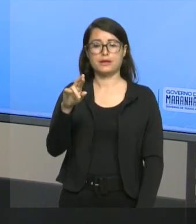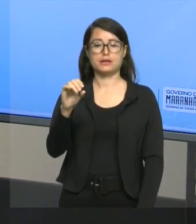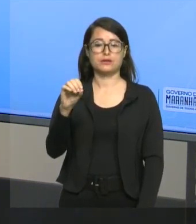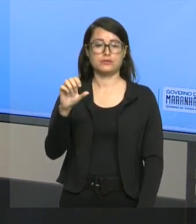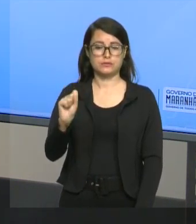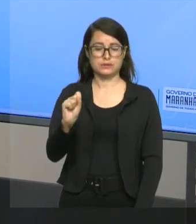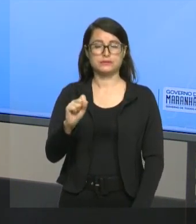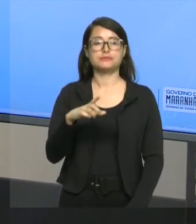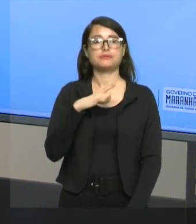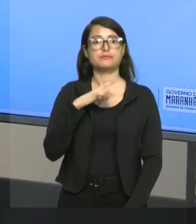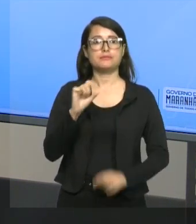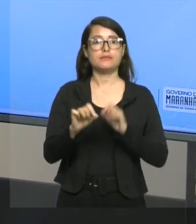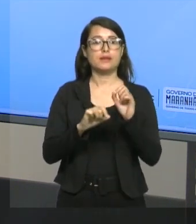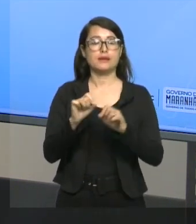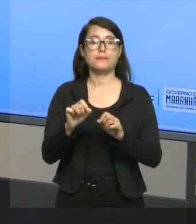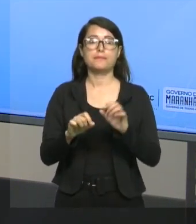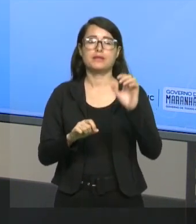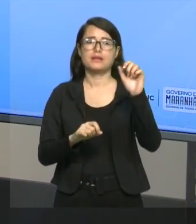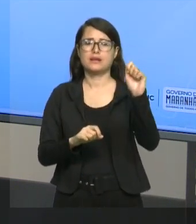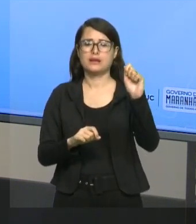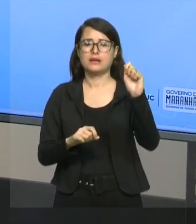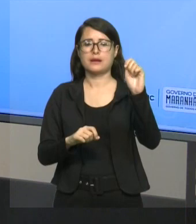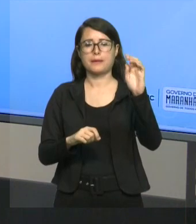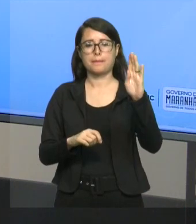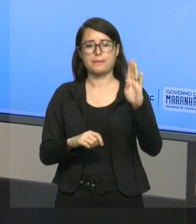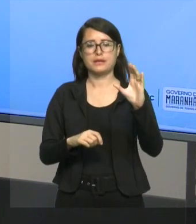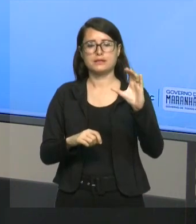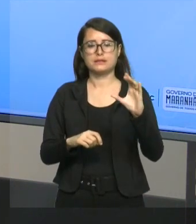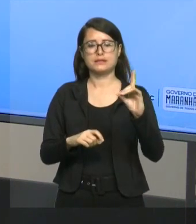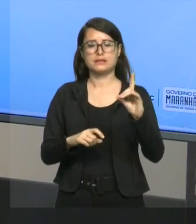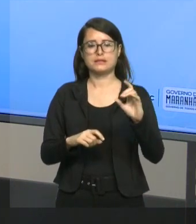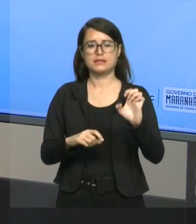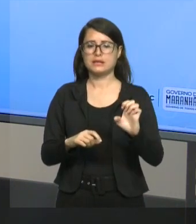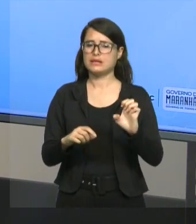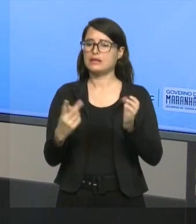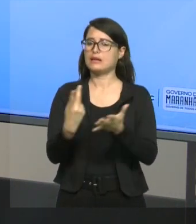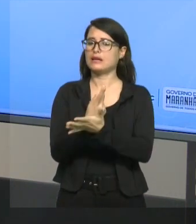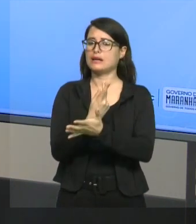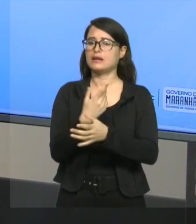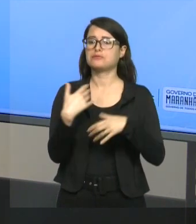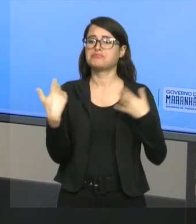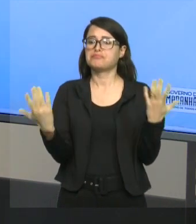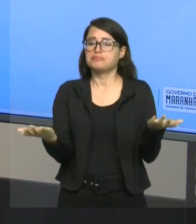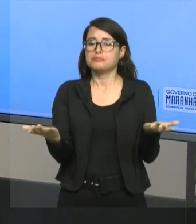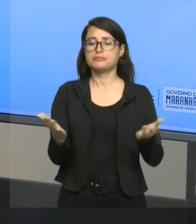a uma flexão feita de forma errada?